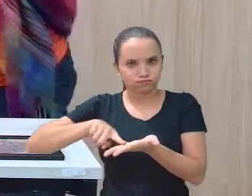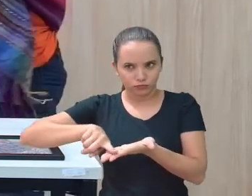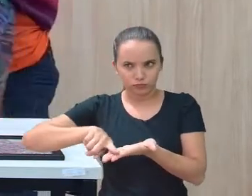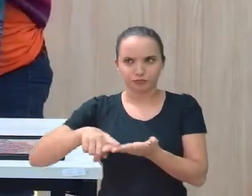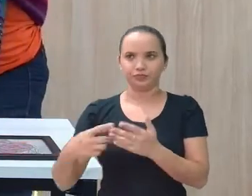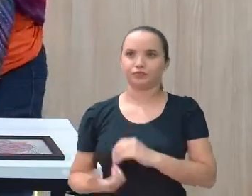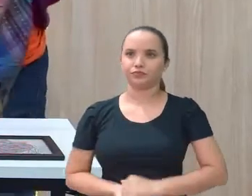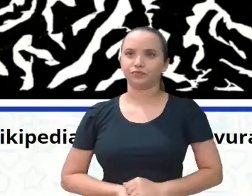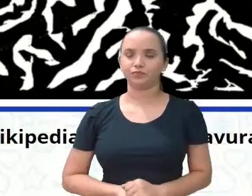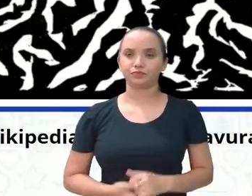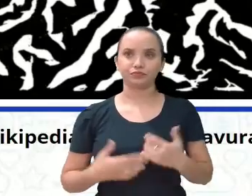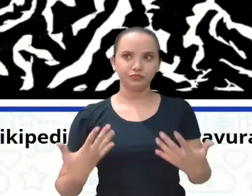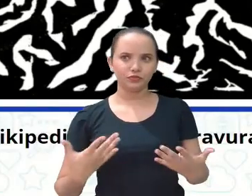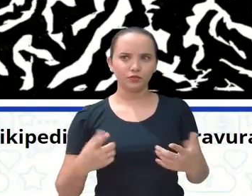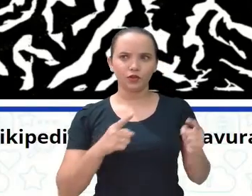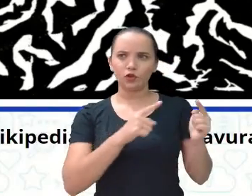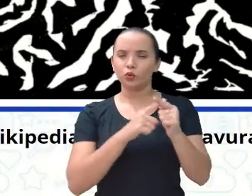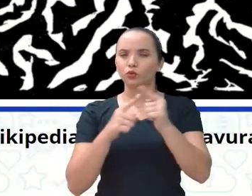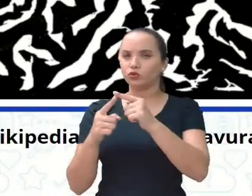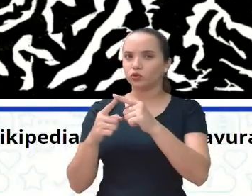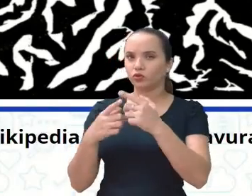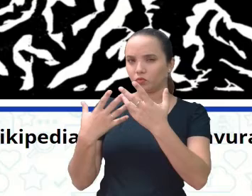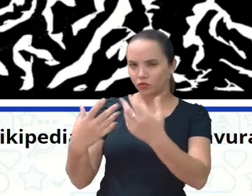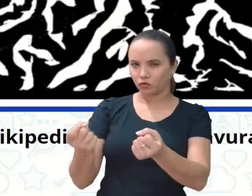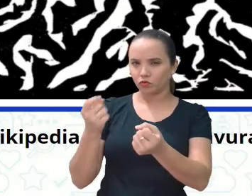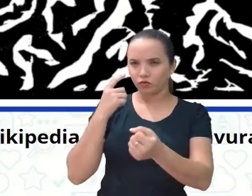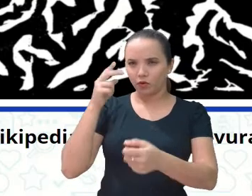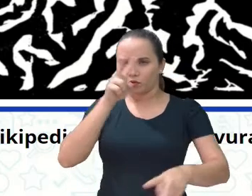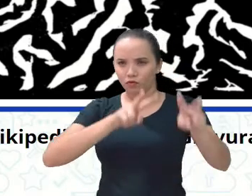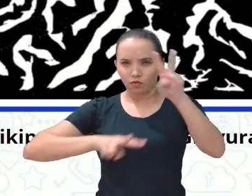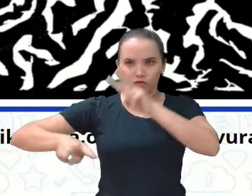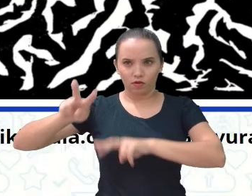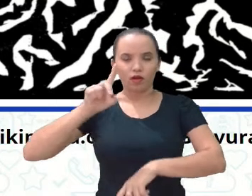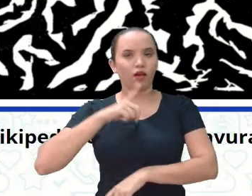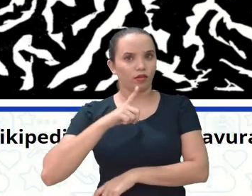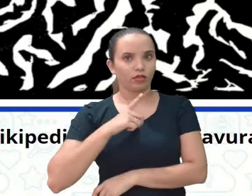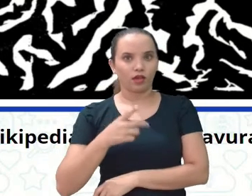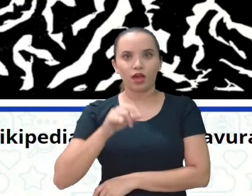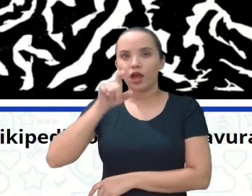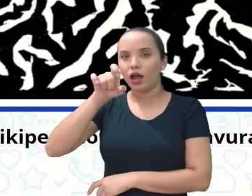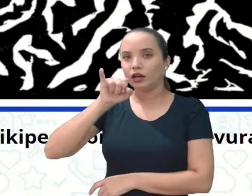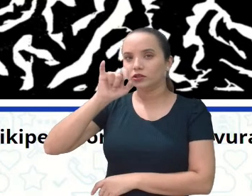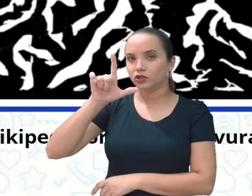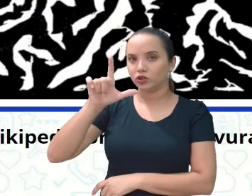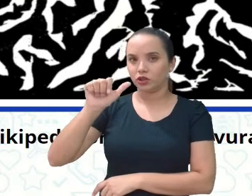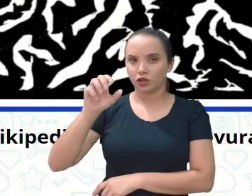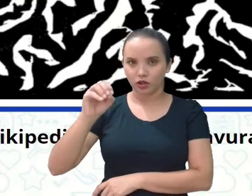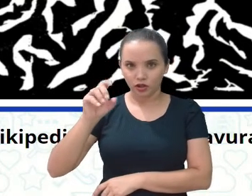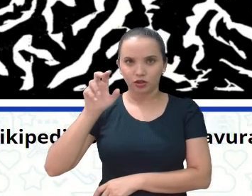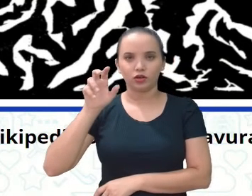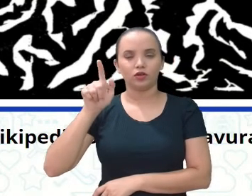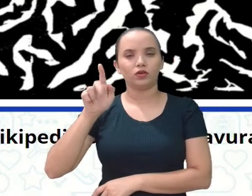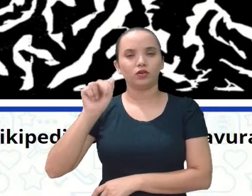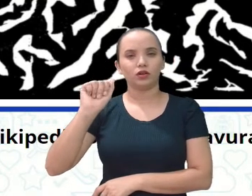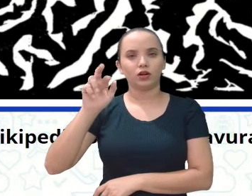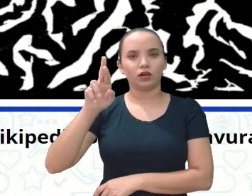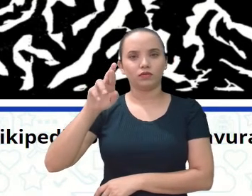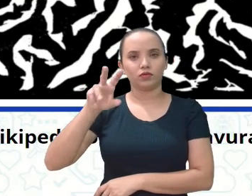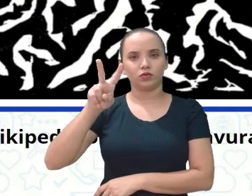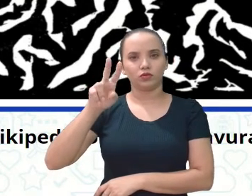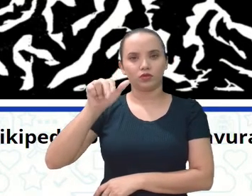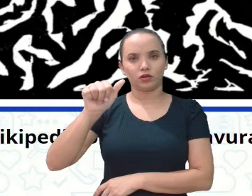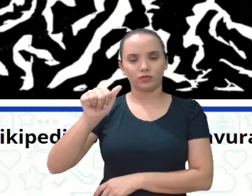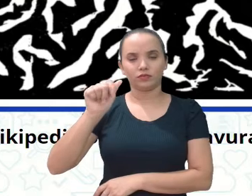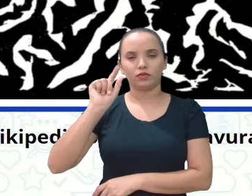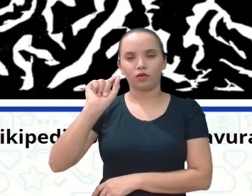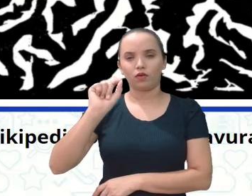Bom, tipos de gravura, né? Vamos ver a xilo, que a gente, né, tem mais intimidade assim com a xilogravura. É